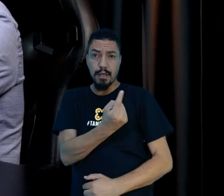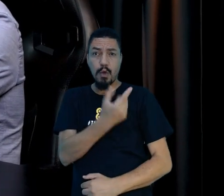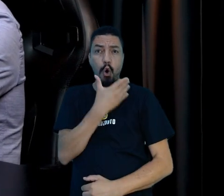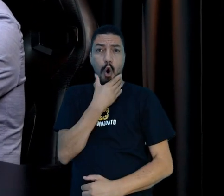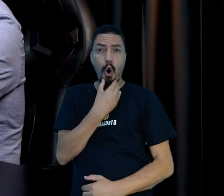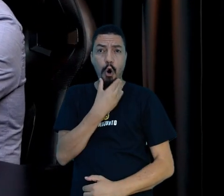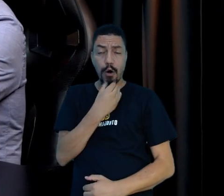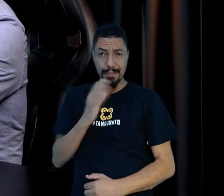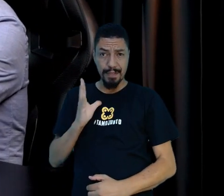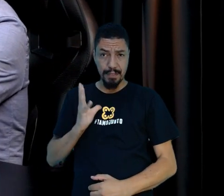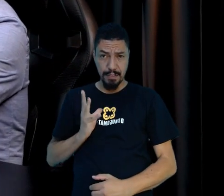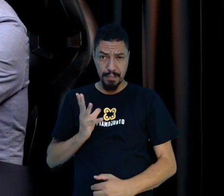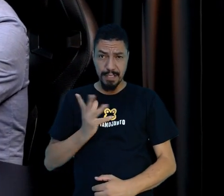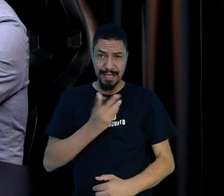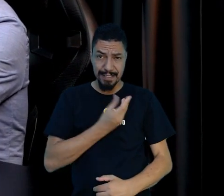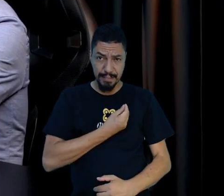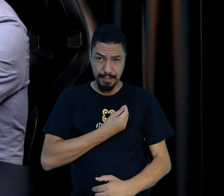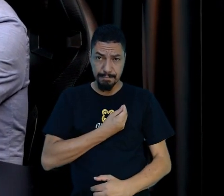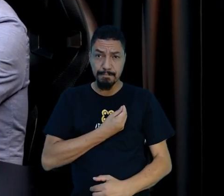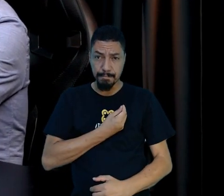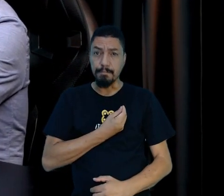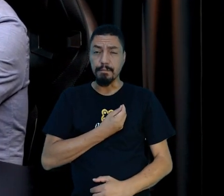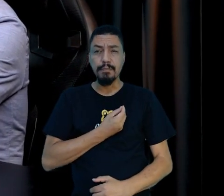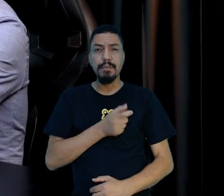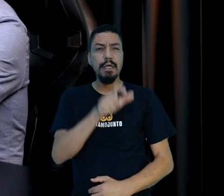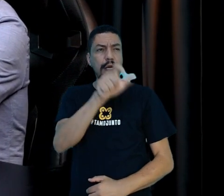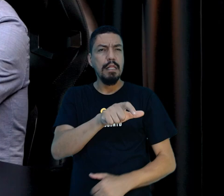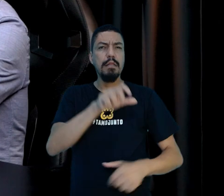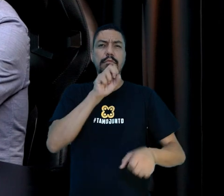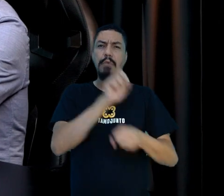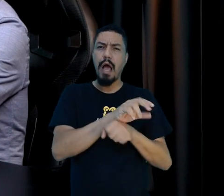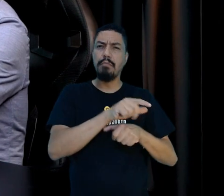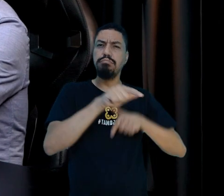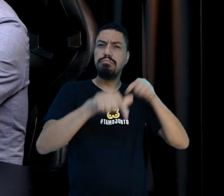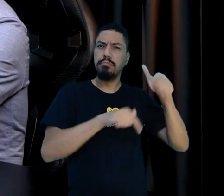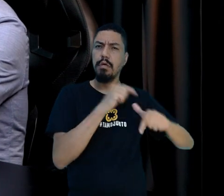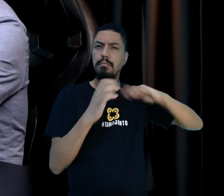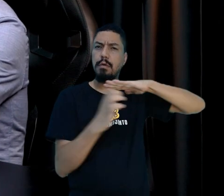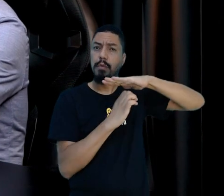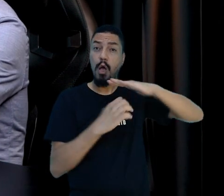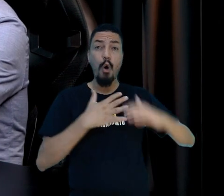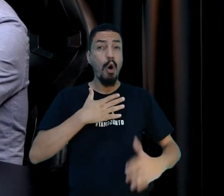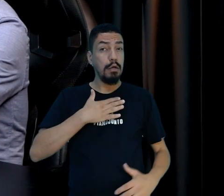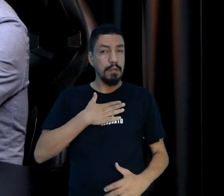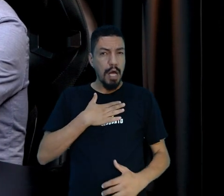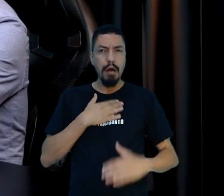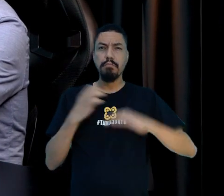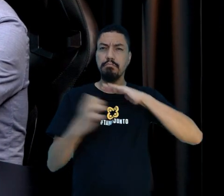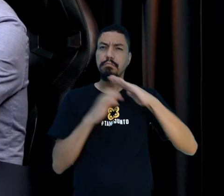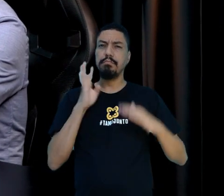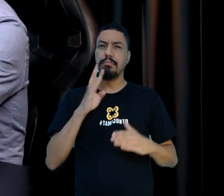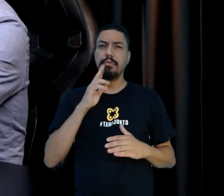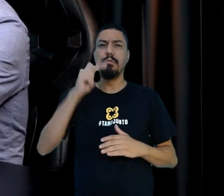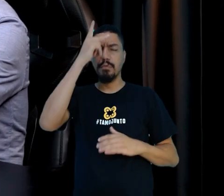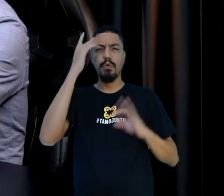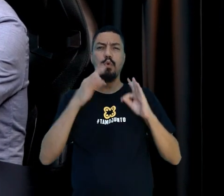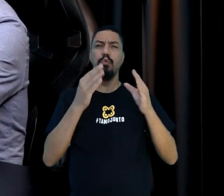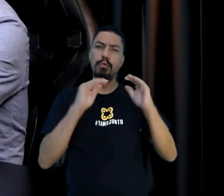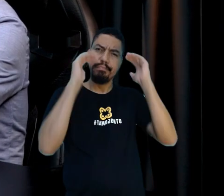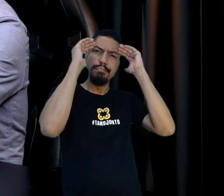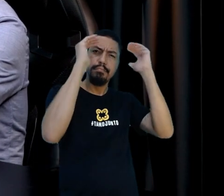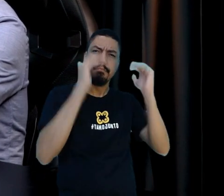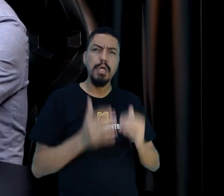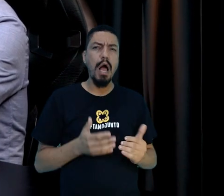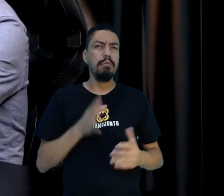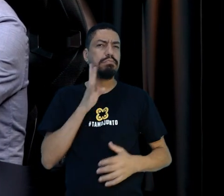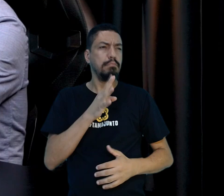trans que trabalhava numa empresa que ele gostava muito, ele era super bem quisto pelas pessoas, pelos